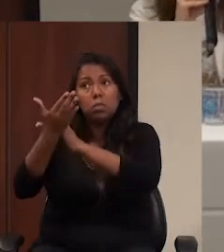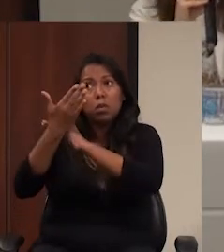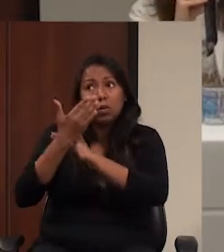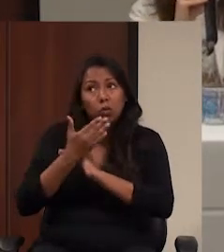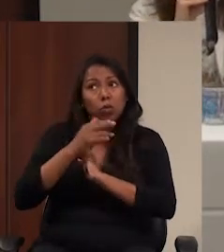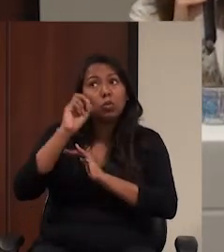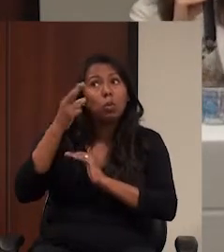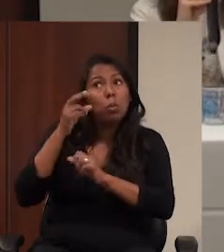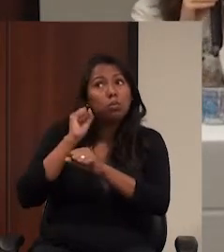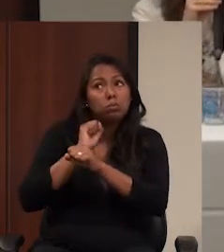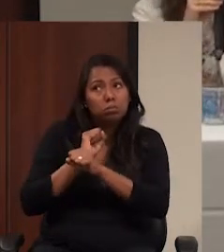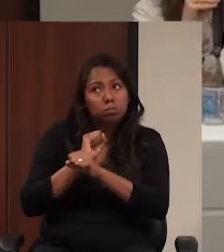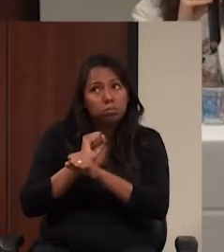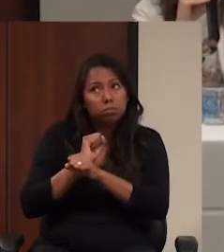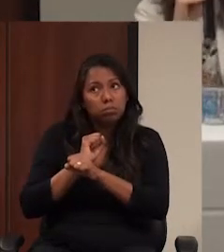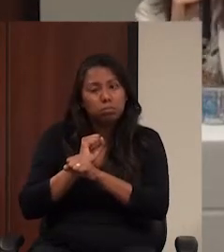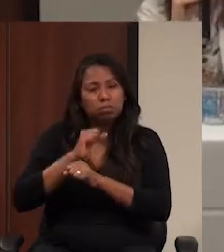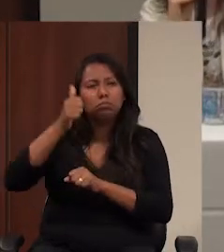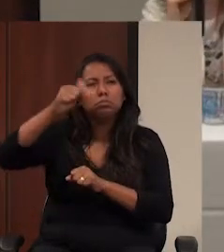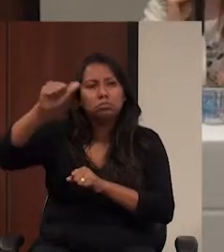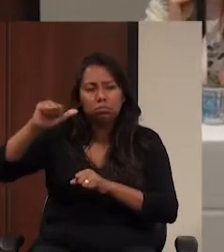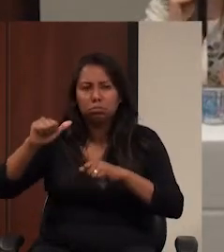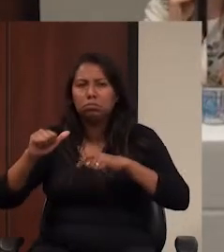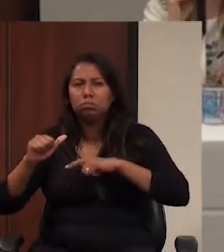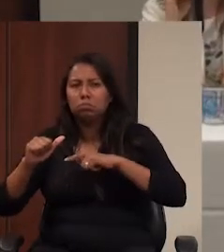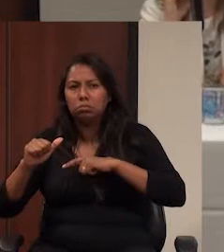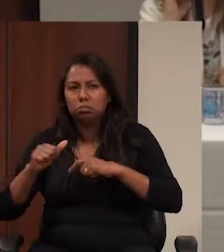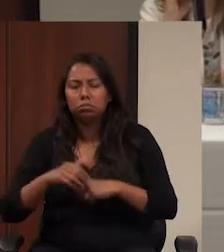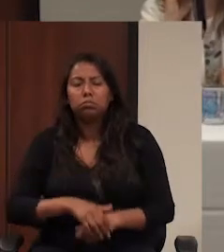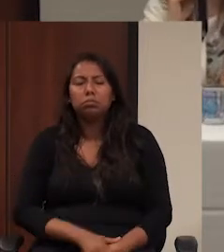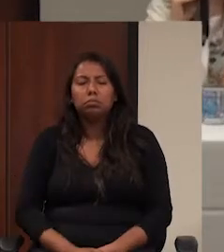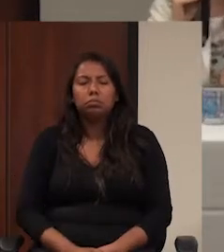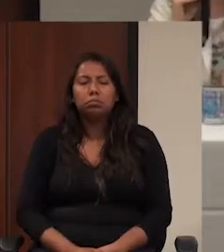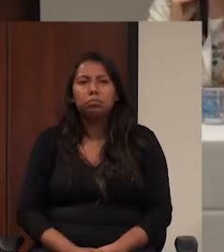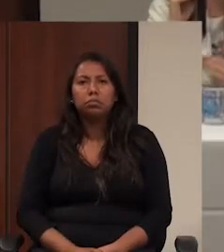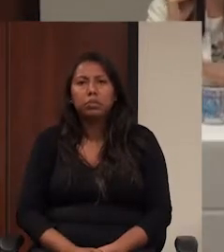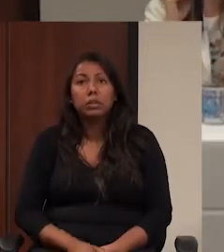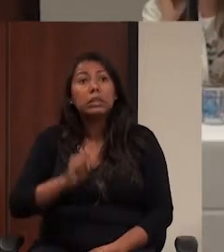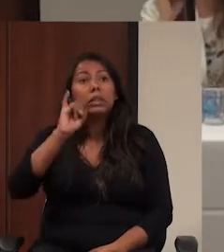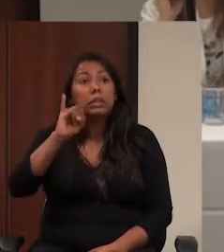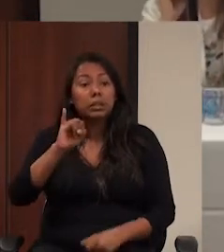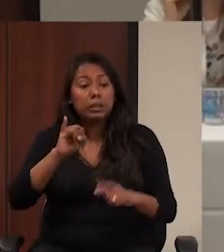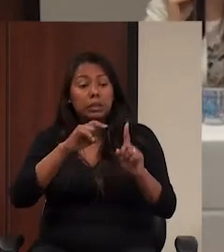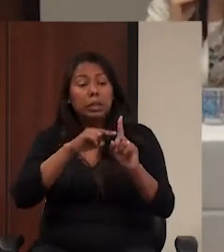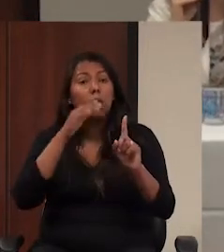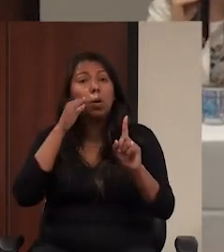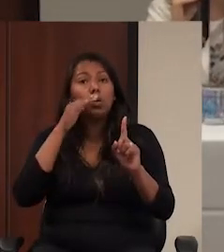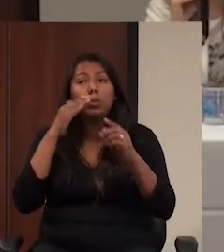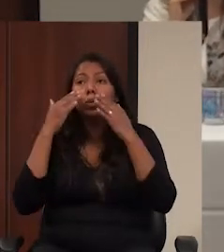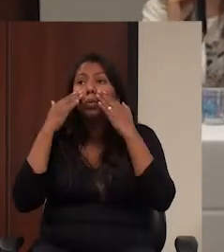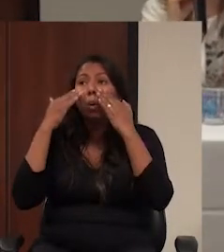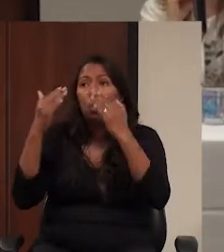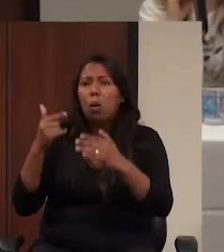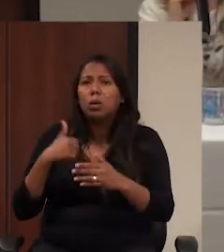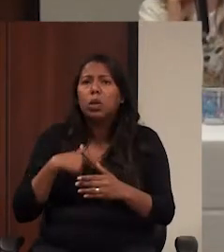tomar as decisões. Então, isso se avalia, né? Se ele consegue trabalhar essas questões. Se o adulto demonstra escolhas e preferências e pode